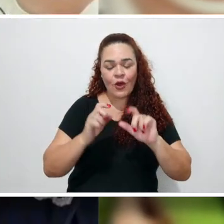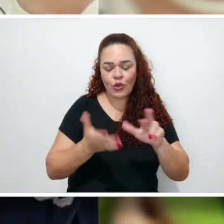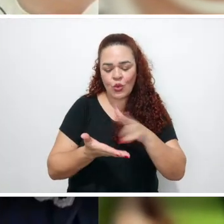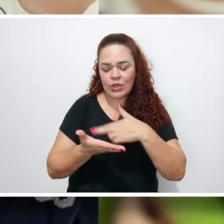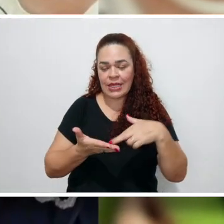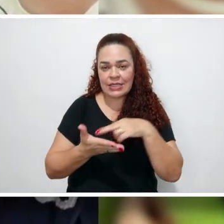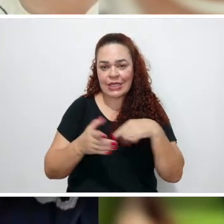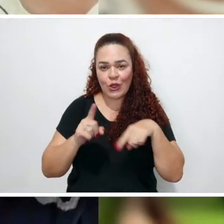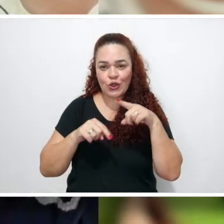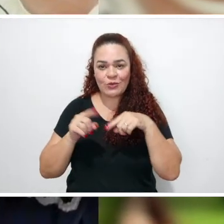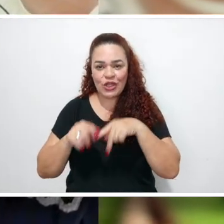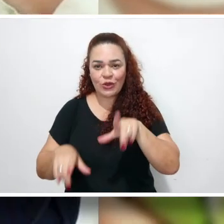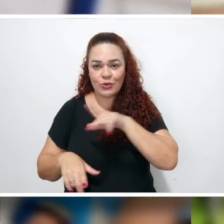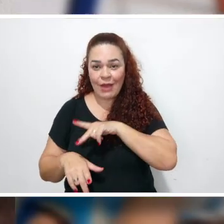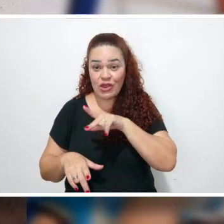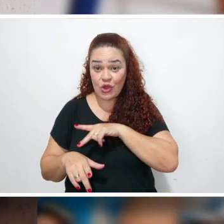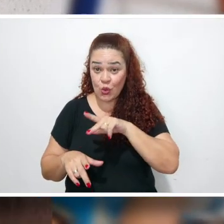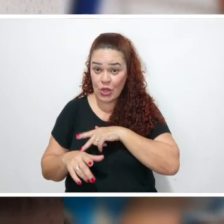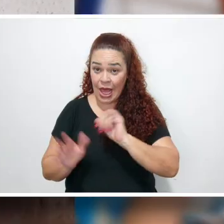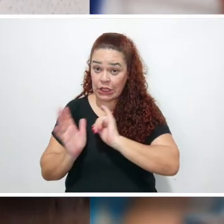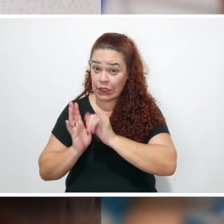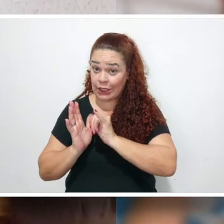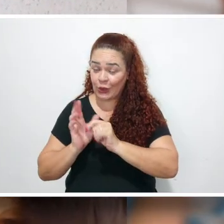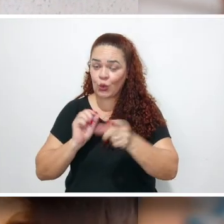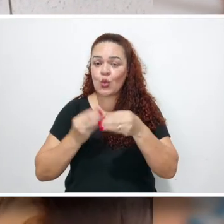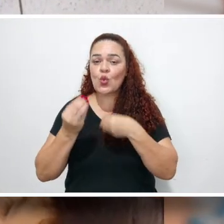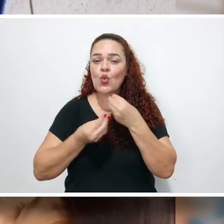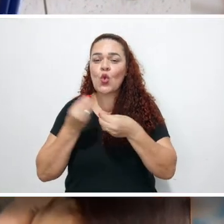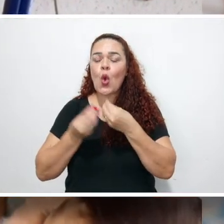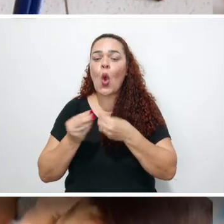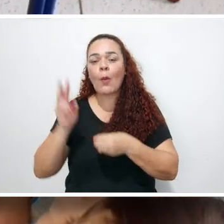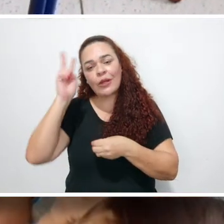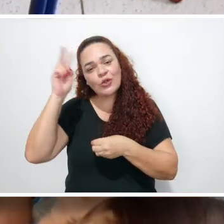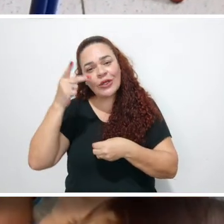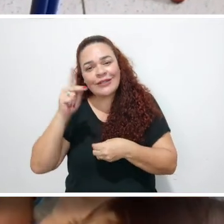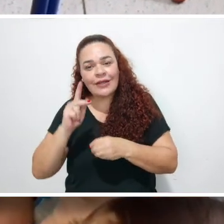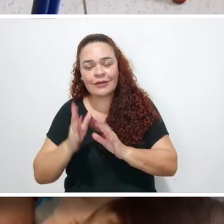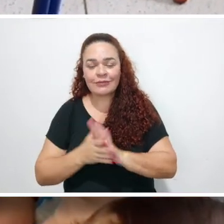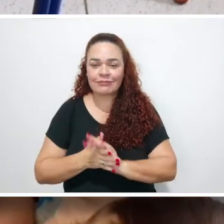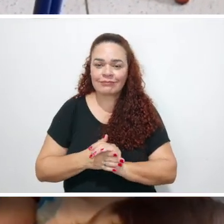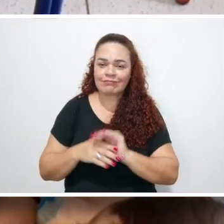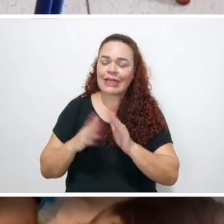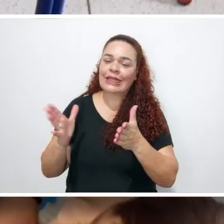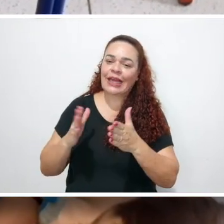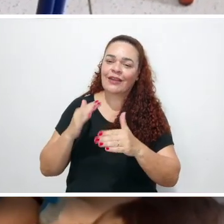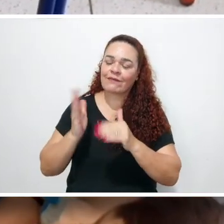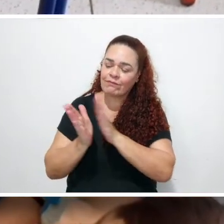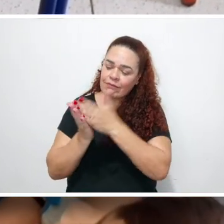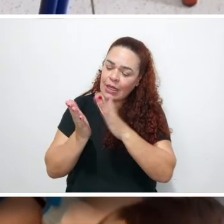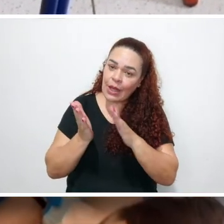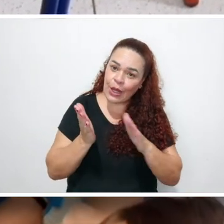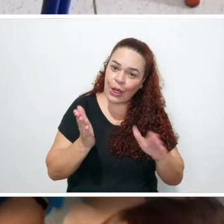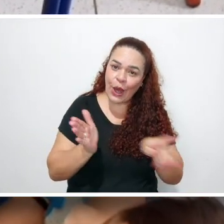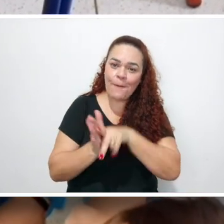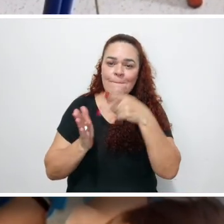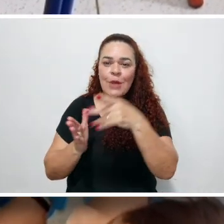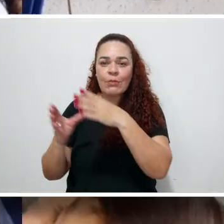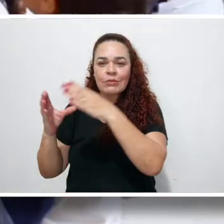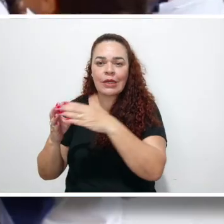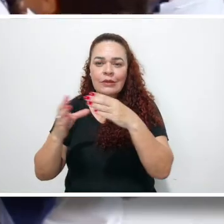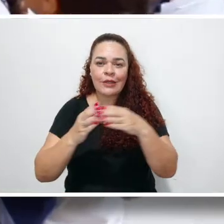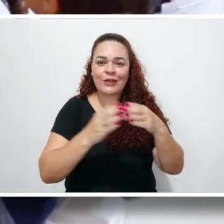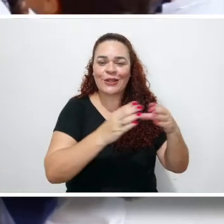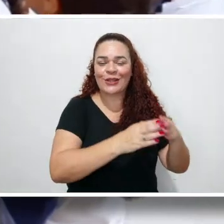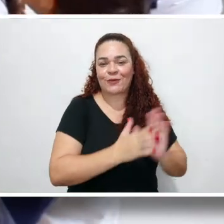de fotos, desenhos e objetos pessoais, narrando um pouco da sua própria história, sendo construído um portfólio de